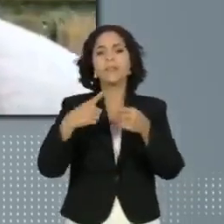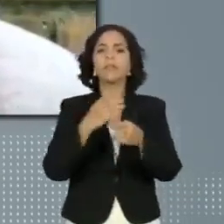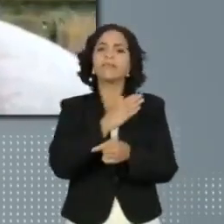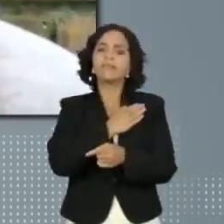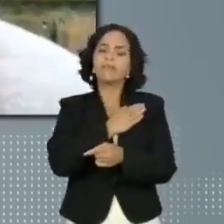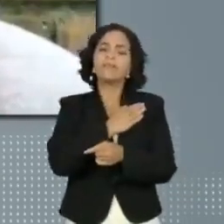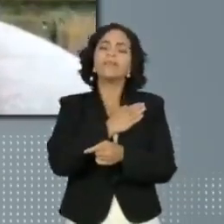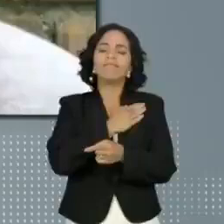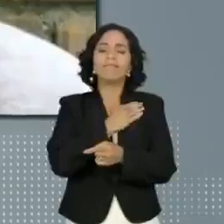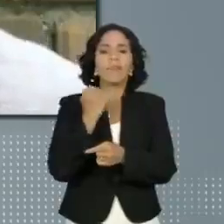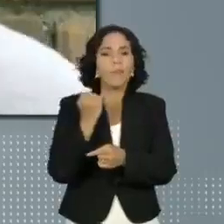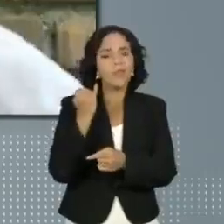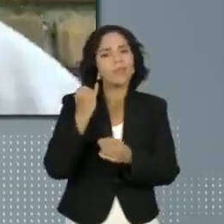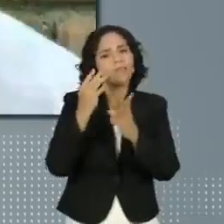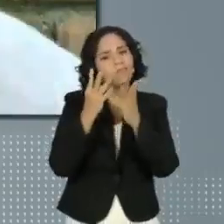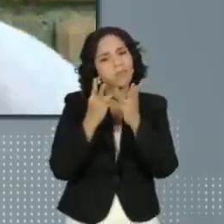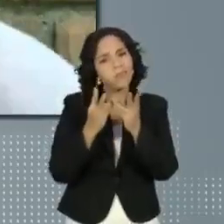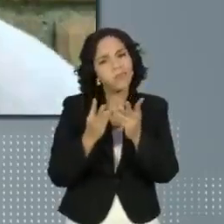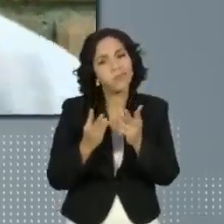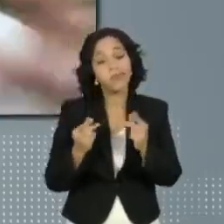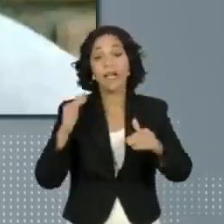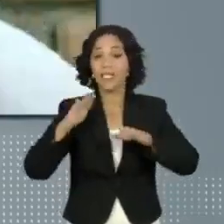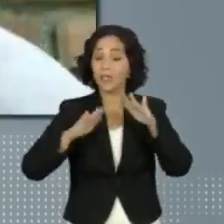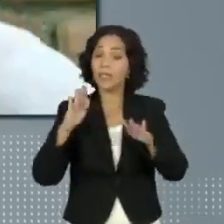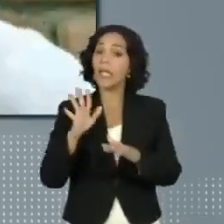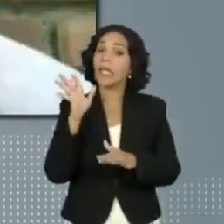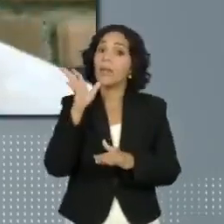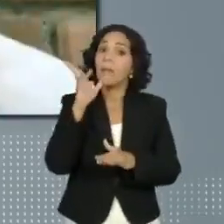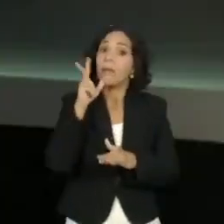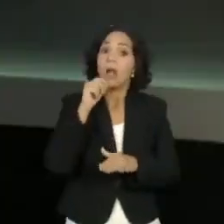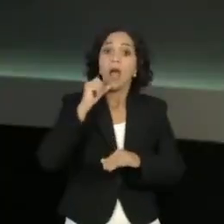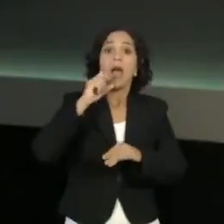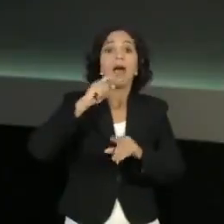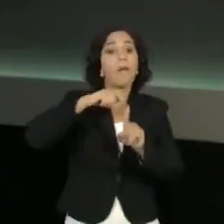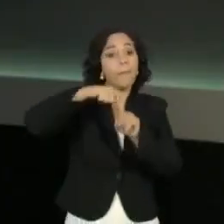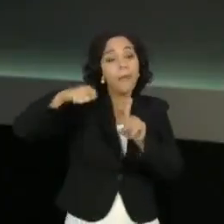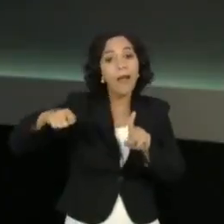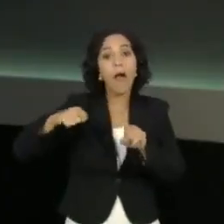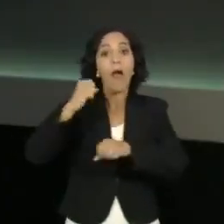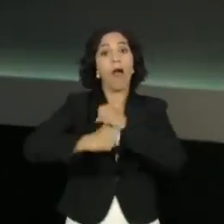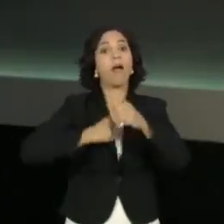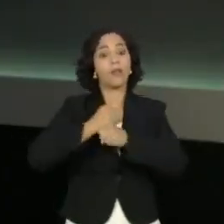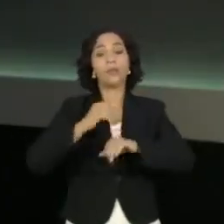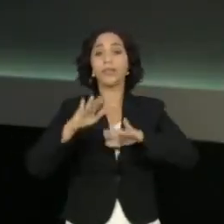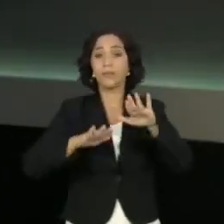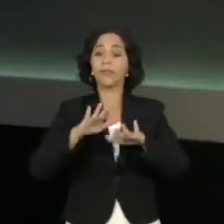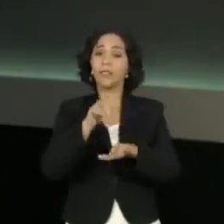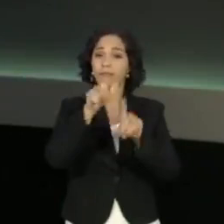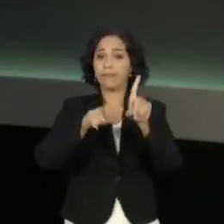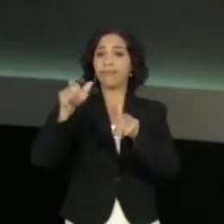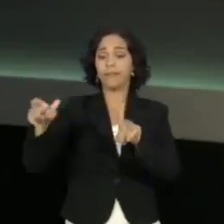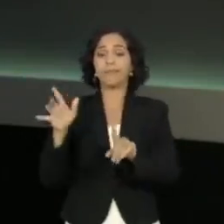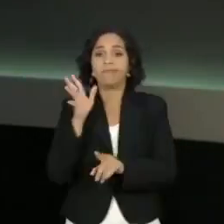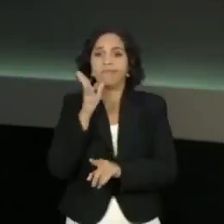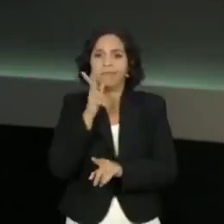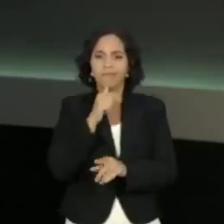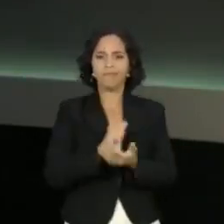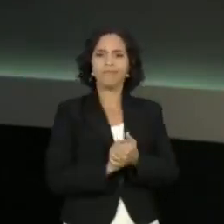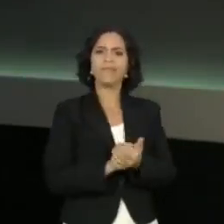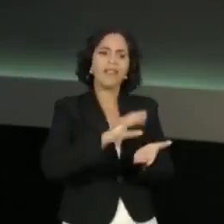é um trabalho complexo, ele toma às vezes meses, às vezes anos. Christian, por diversos